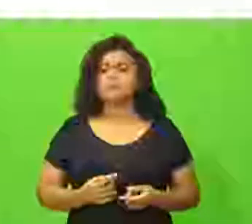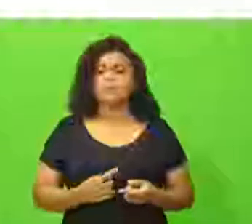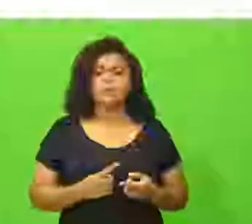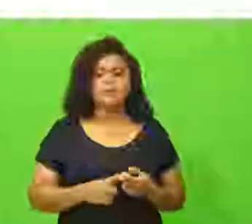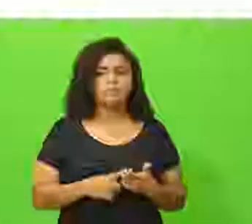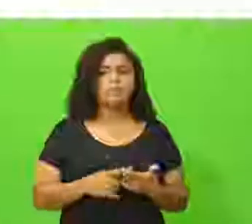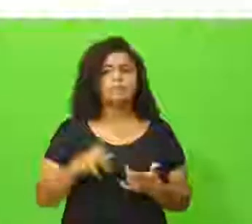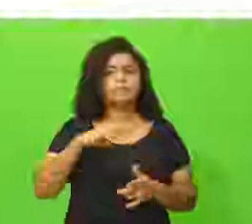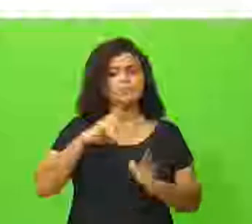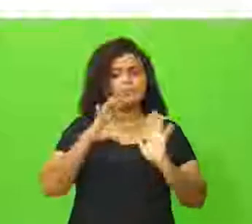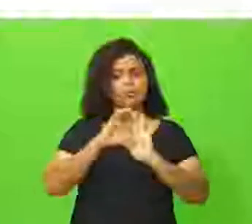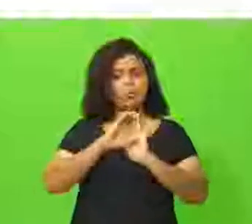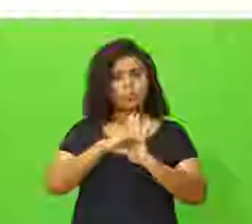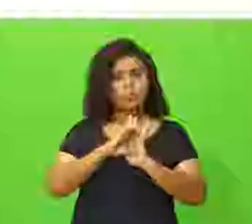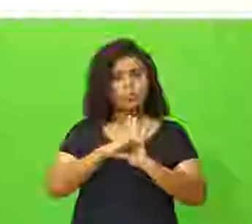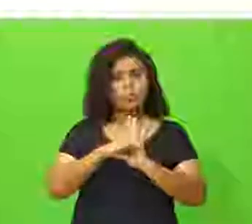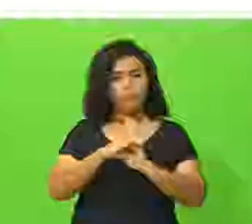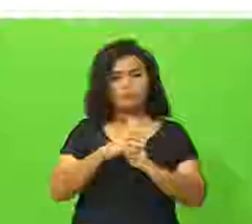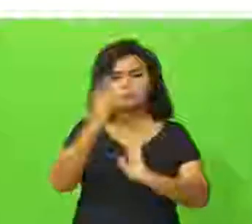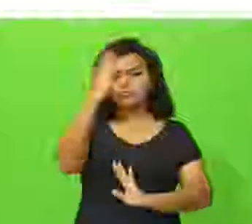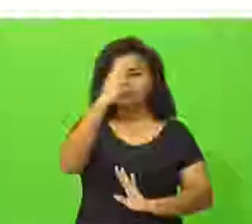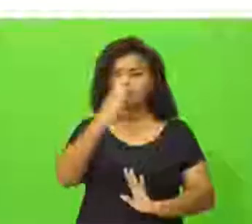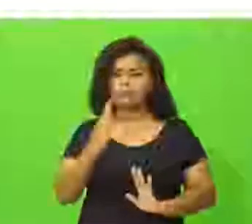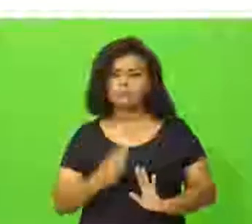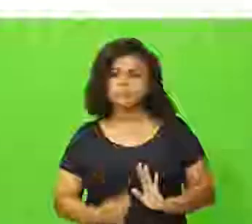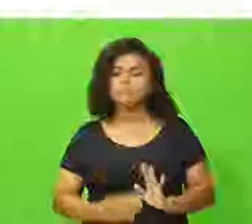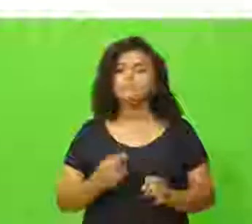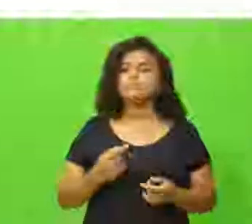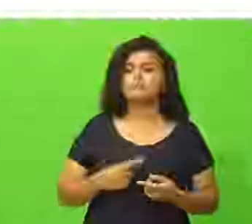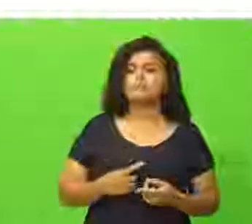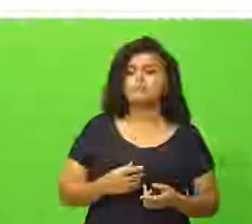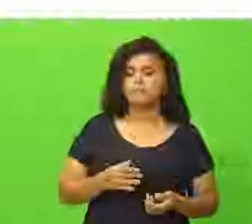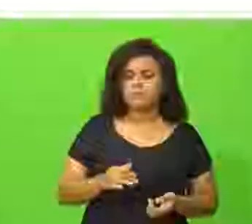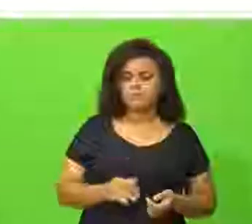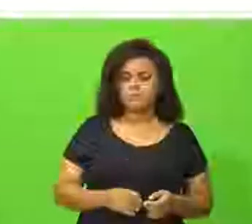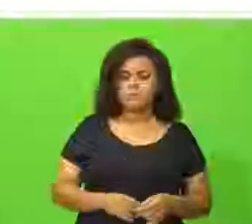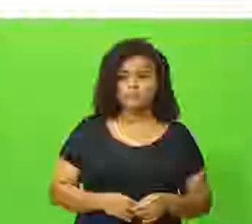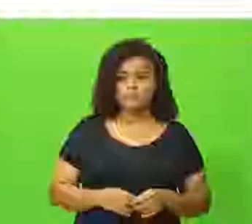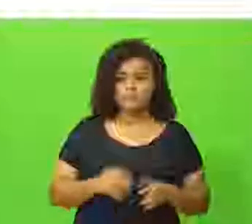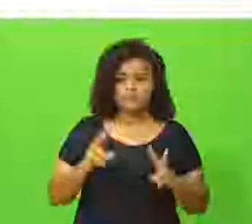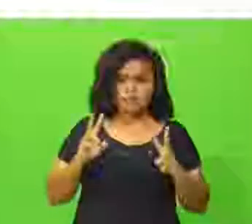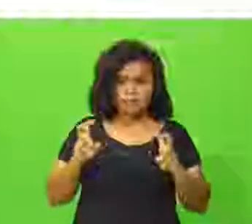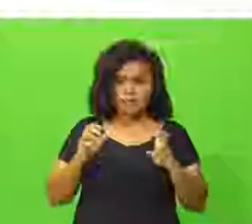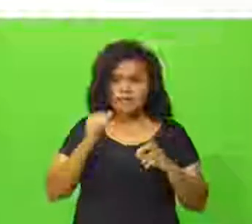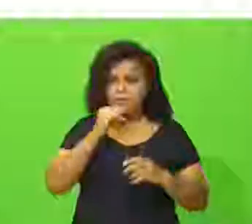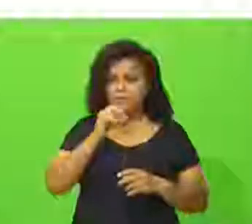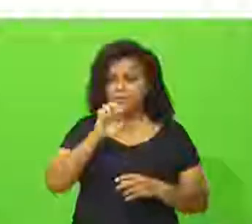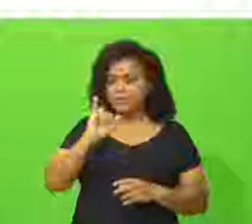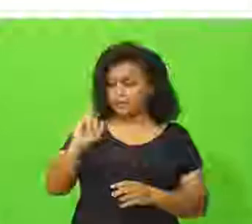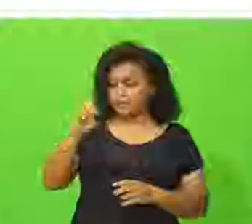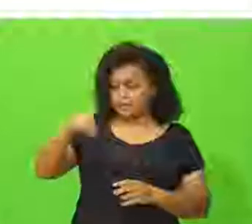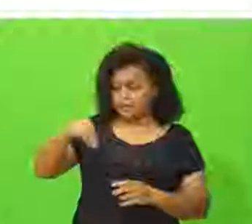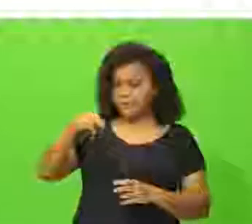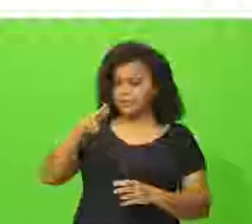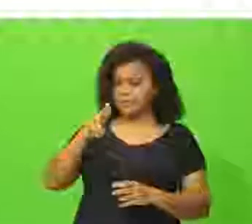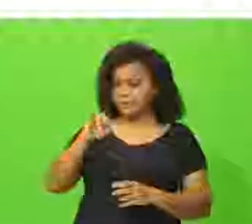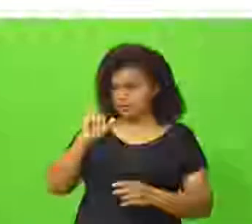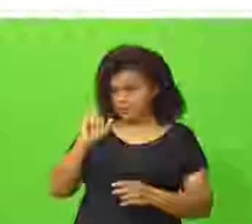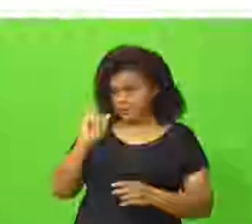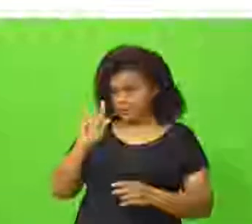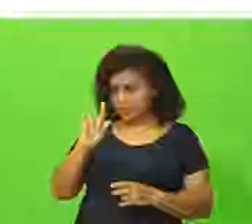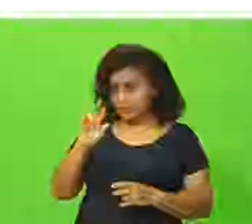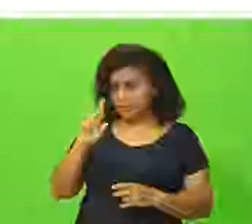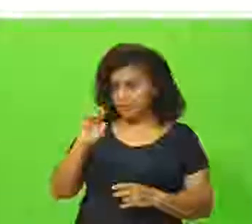outros conceitos, lembrando que no Brasil eles não são tão significantes, que é a respeito sobre a imigração e